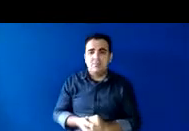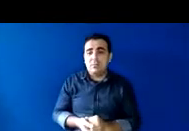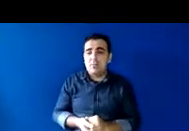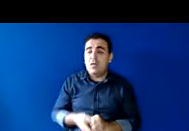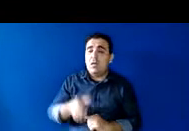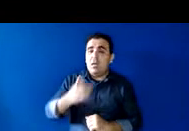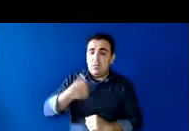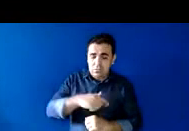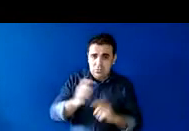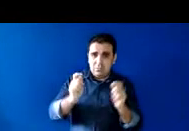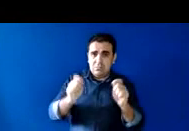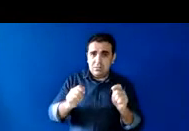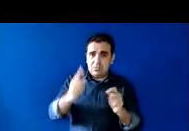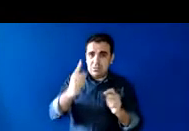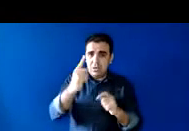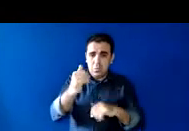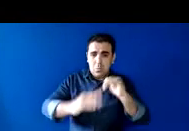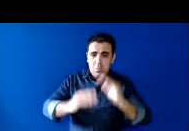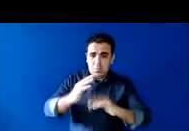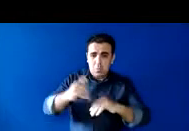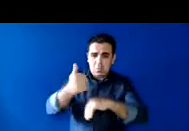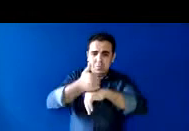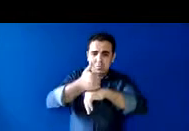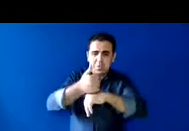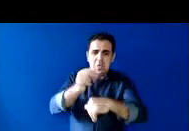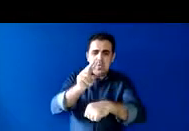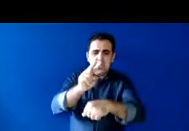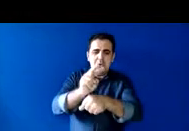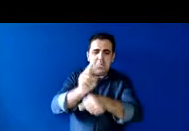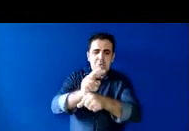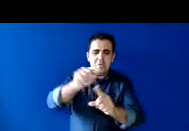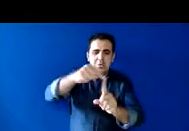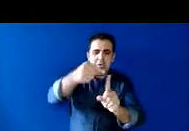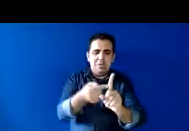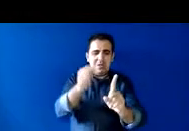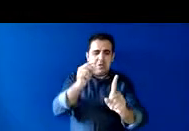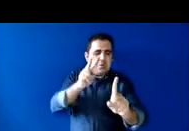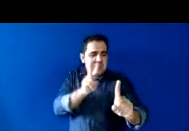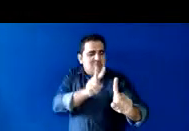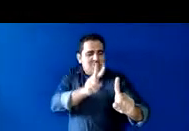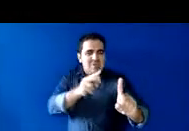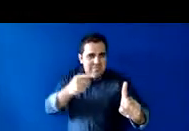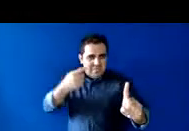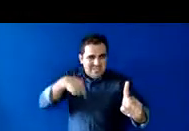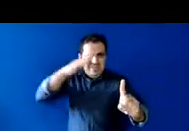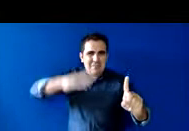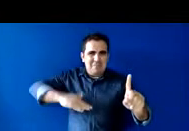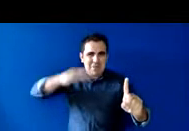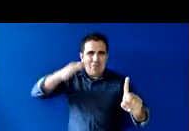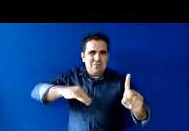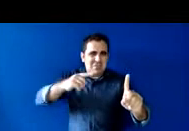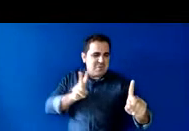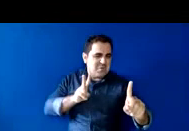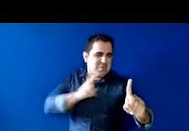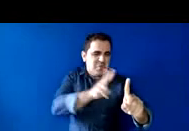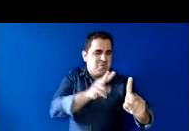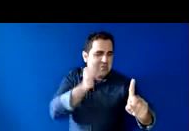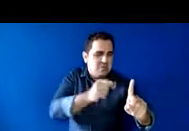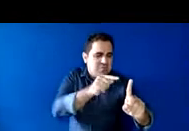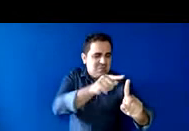um profissional que cuide da saúde materna, que cuide da saúde das mulheres, né,